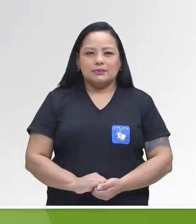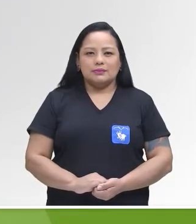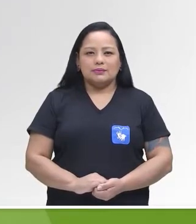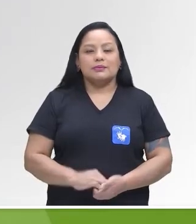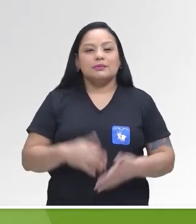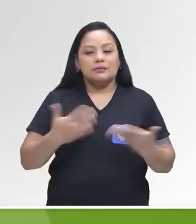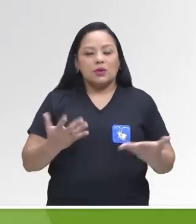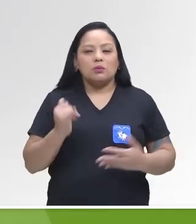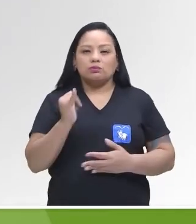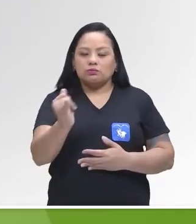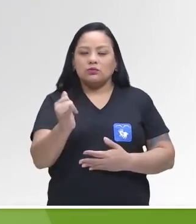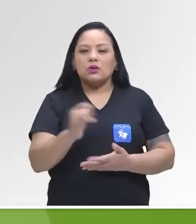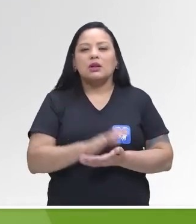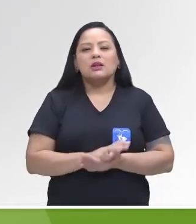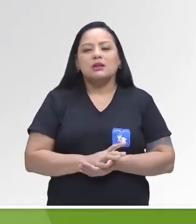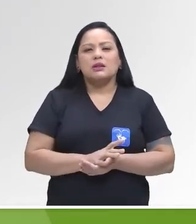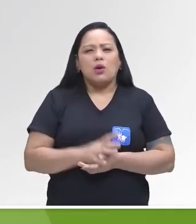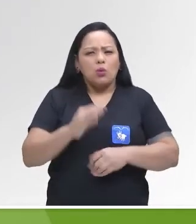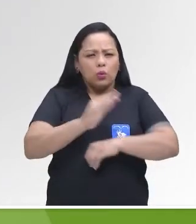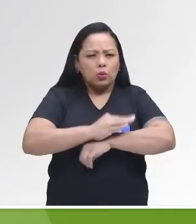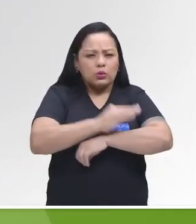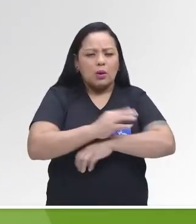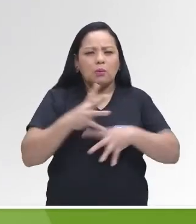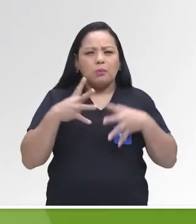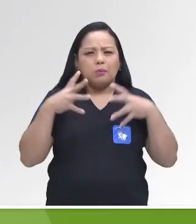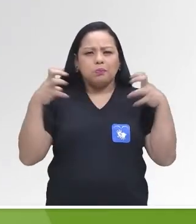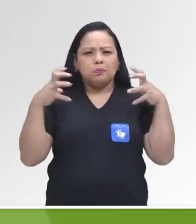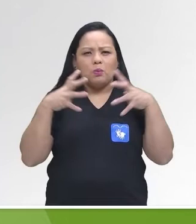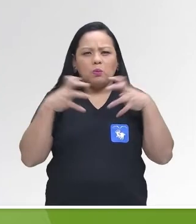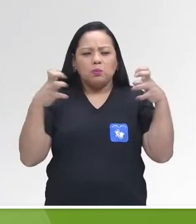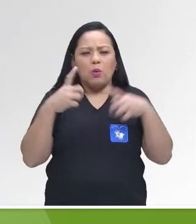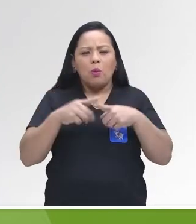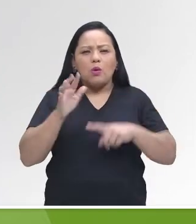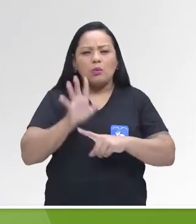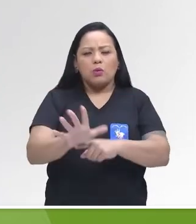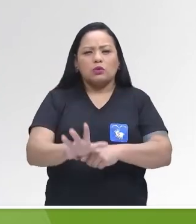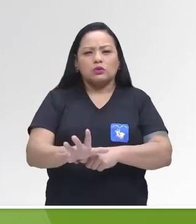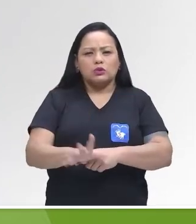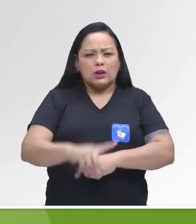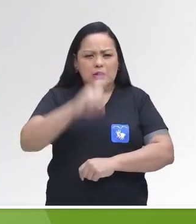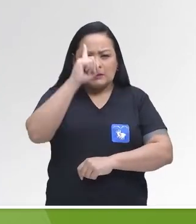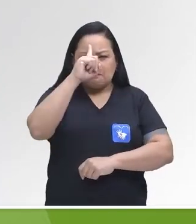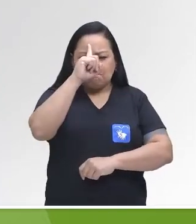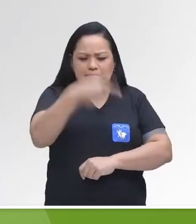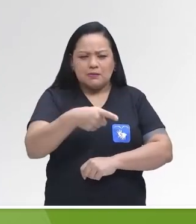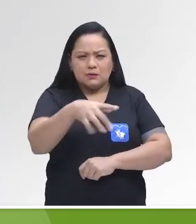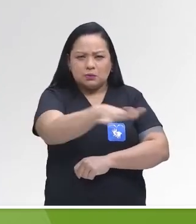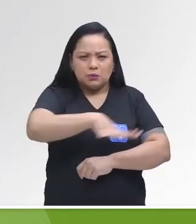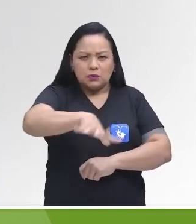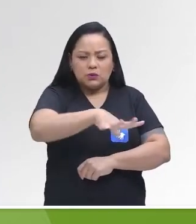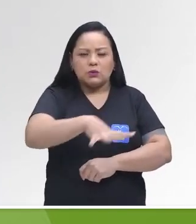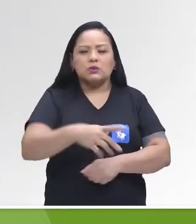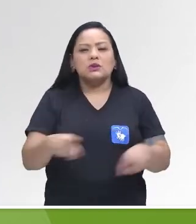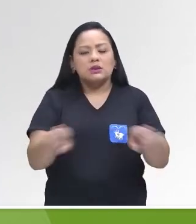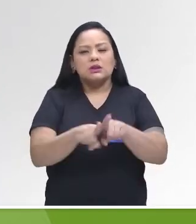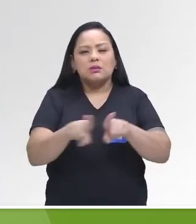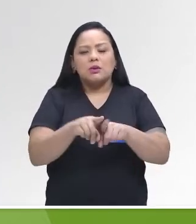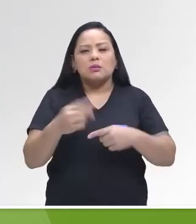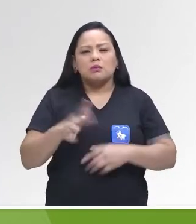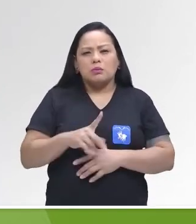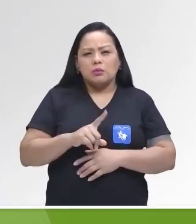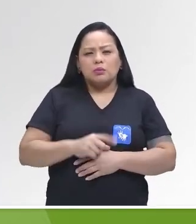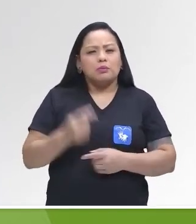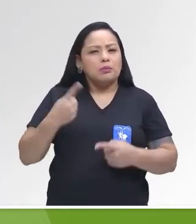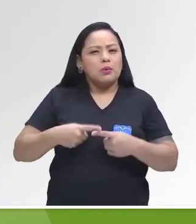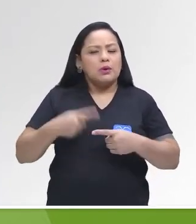Então, como eu falei para vocês, eles fazem isso já para mostrar que eles mandam ali naquele território e também para paquerar